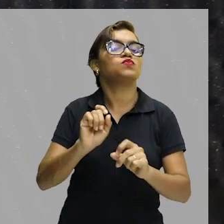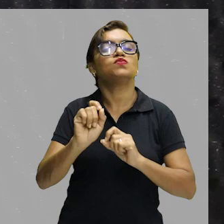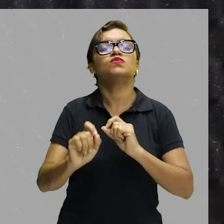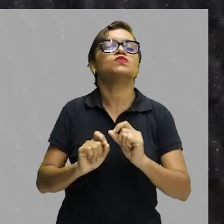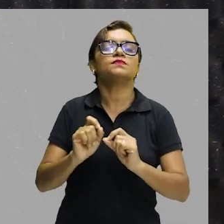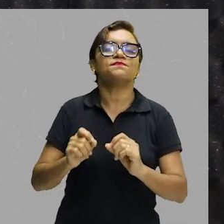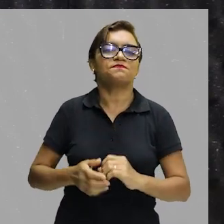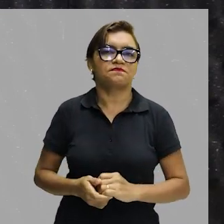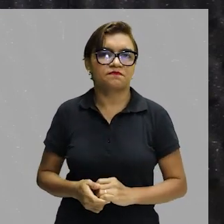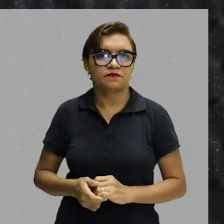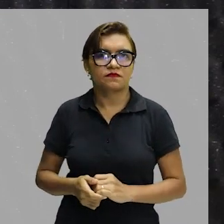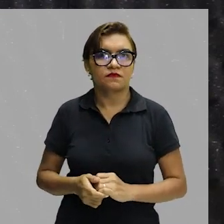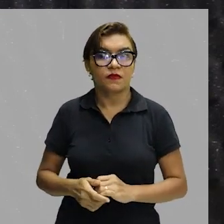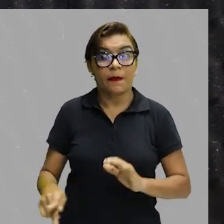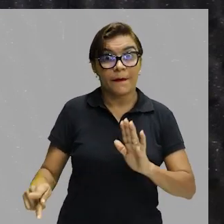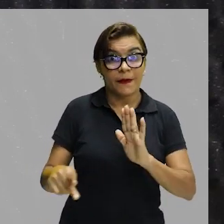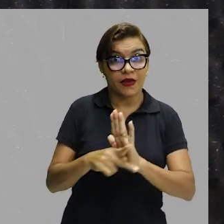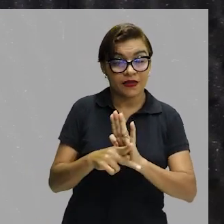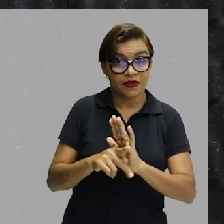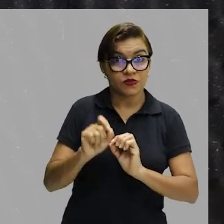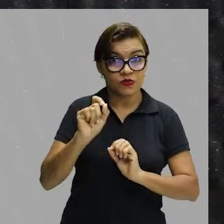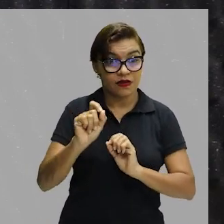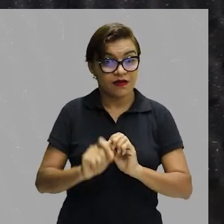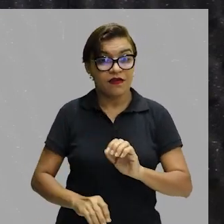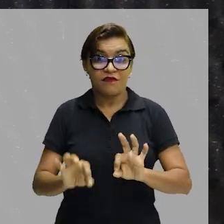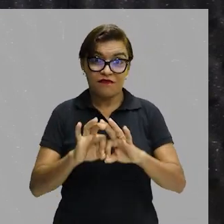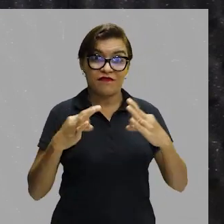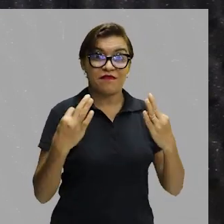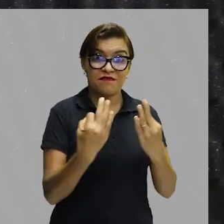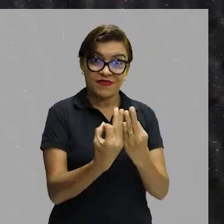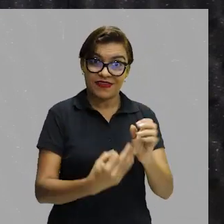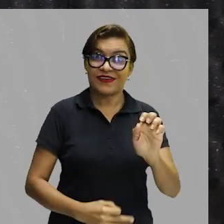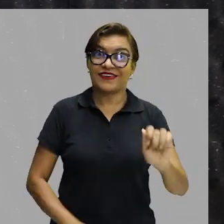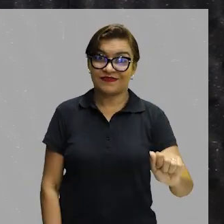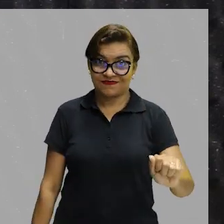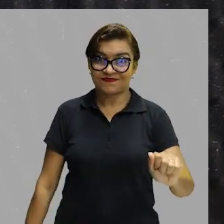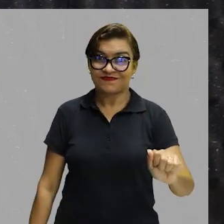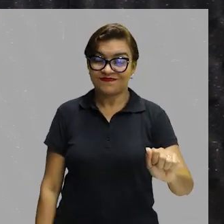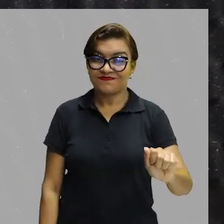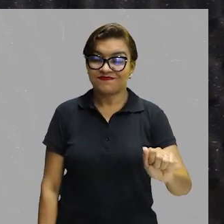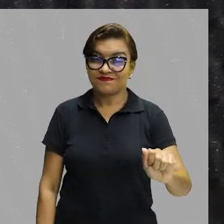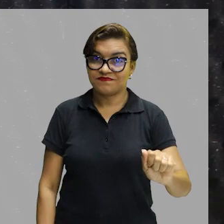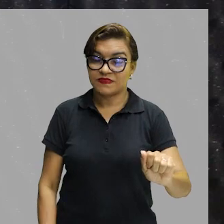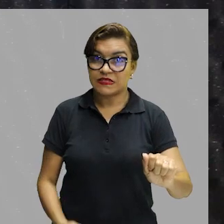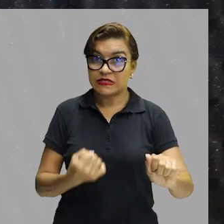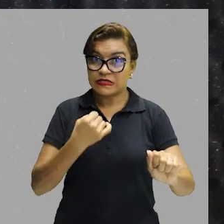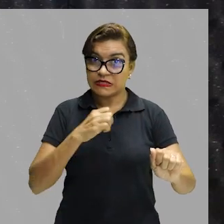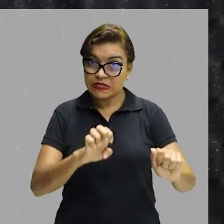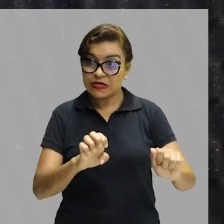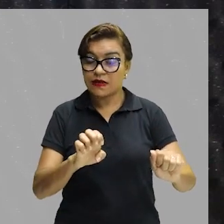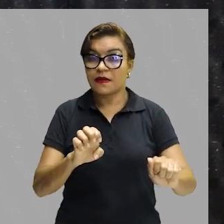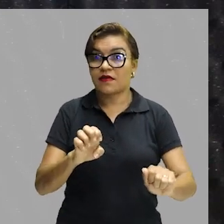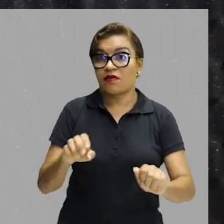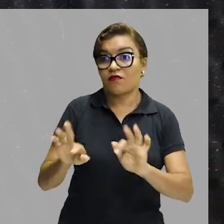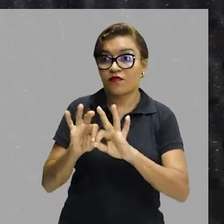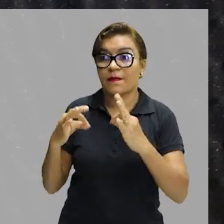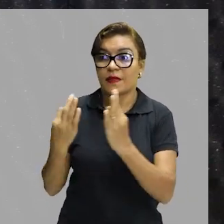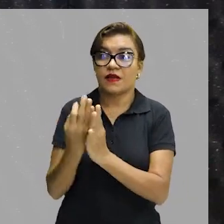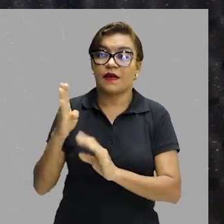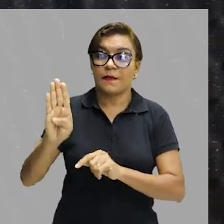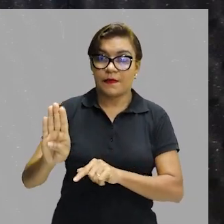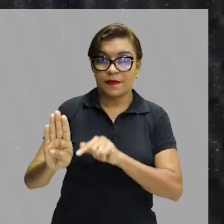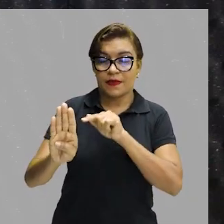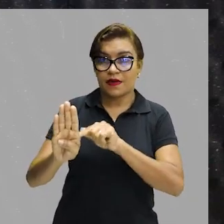representativos, eles vão pertencer à família A. Para ser da família B, nós vamos chamar os elementos da família B de elementos